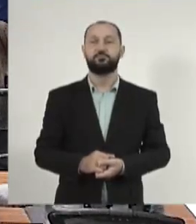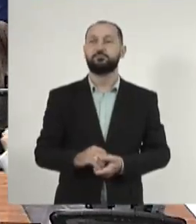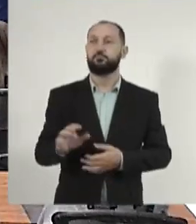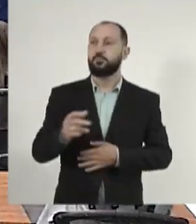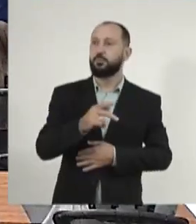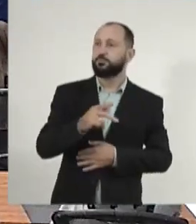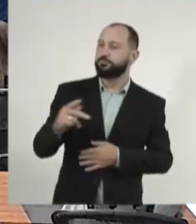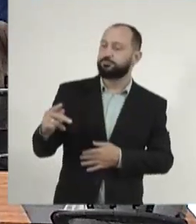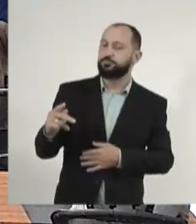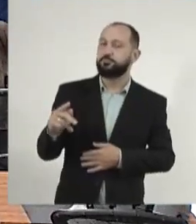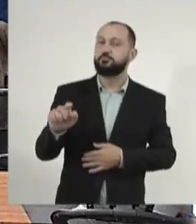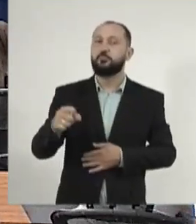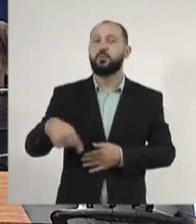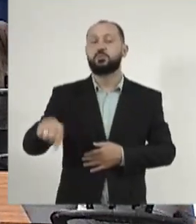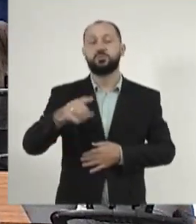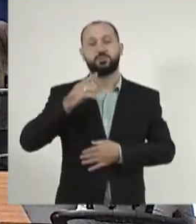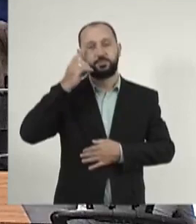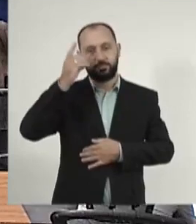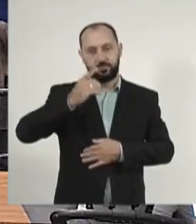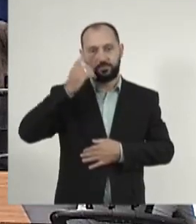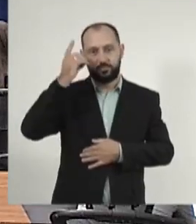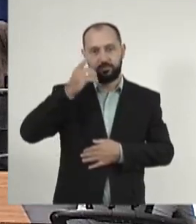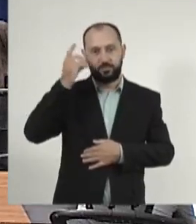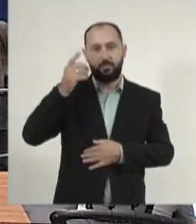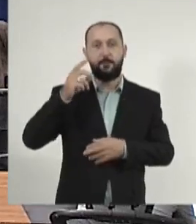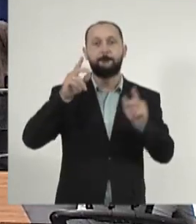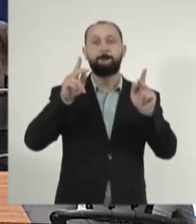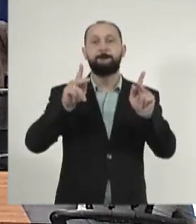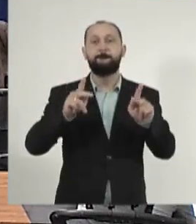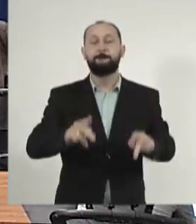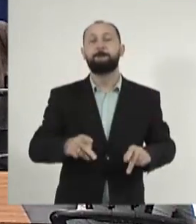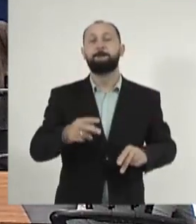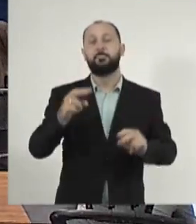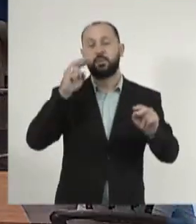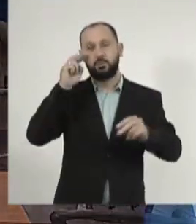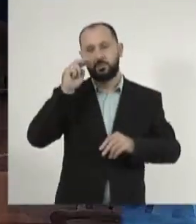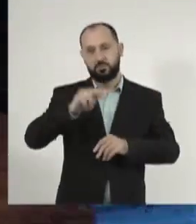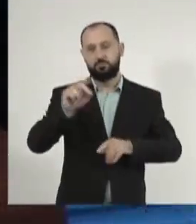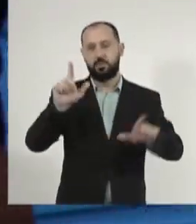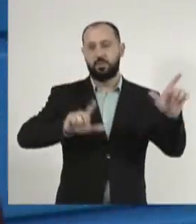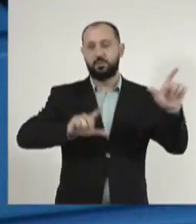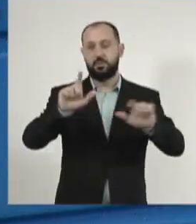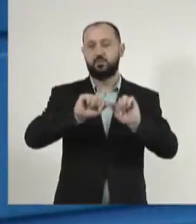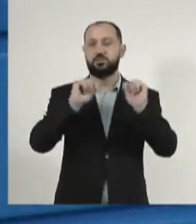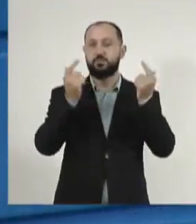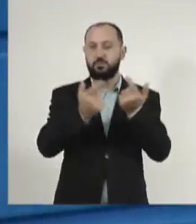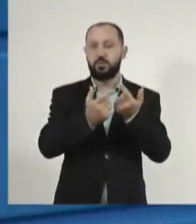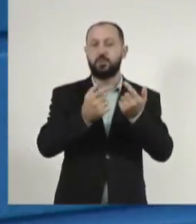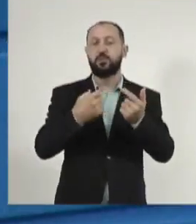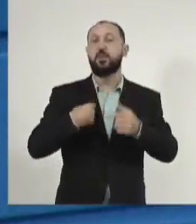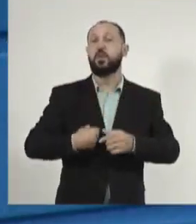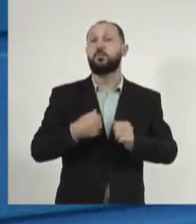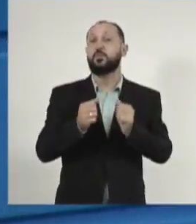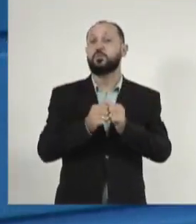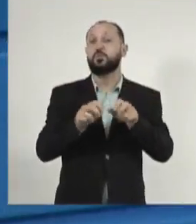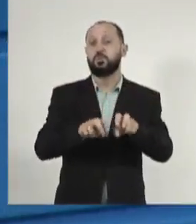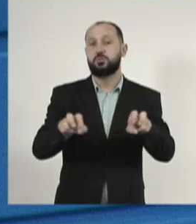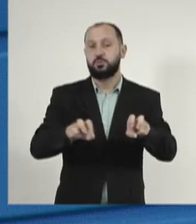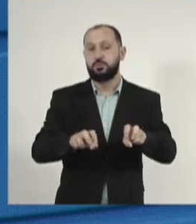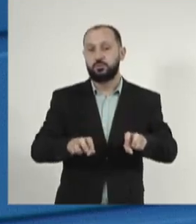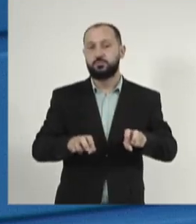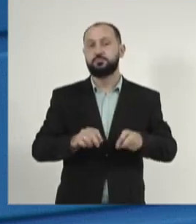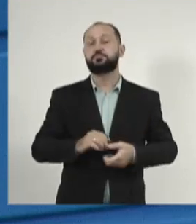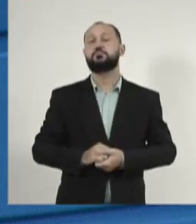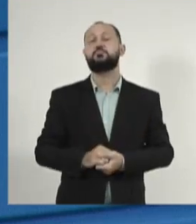Senhor presidente, senhores deputados, população que nos assiste pela TV Assembleia e que presenciam prestigiando a